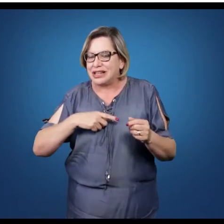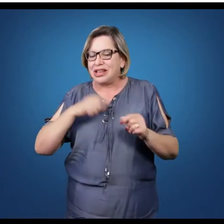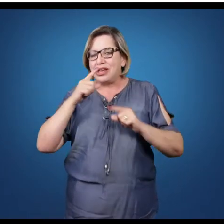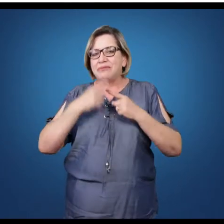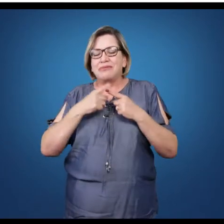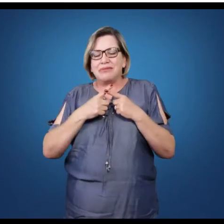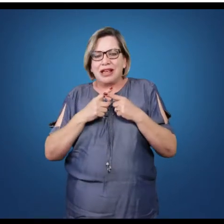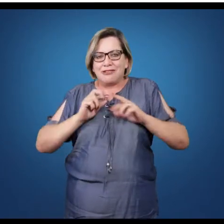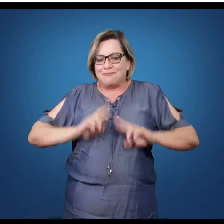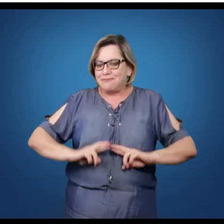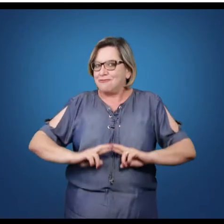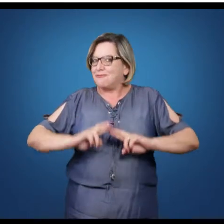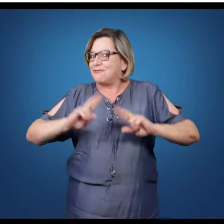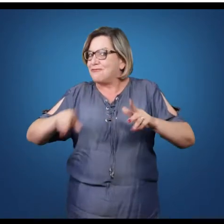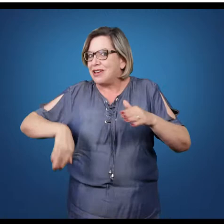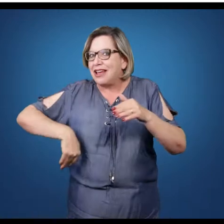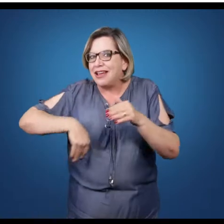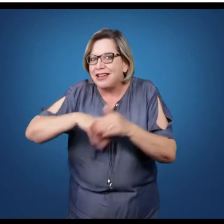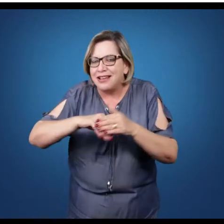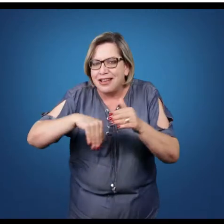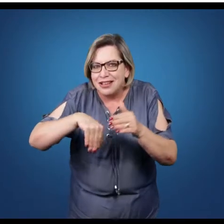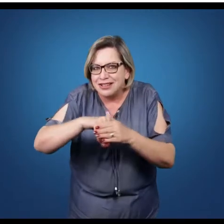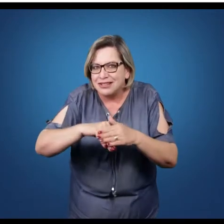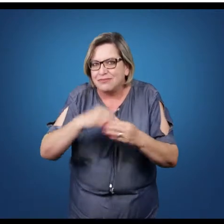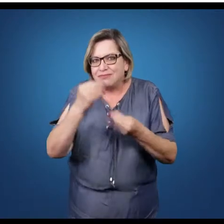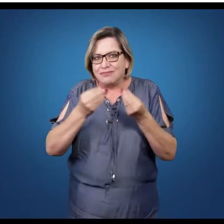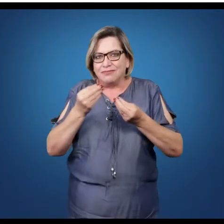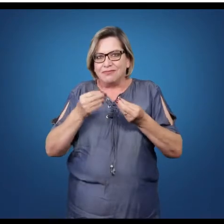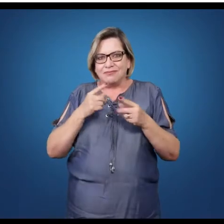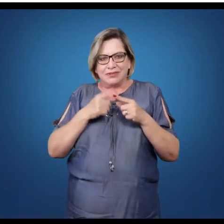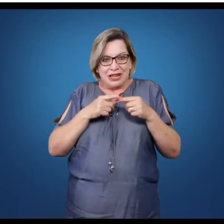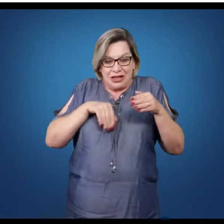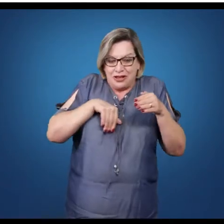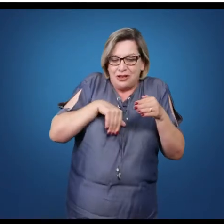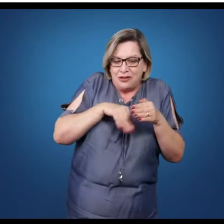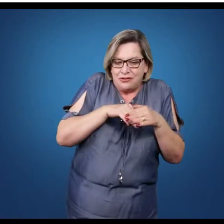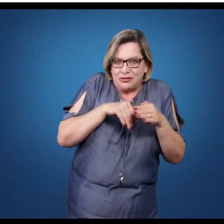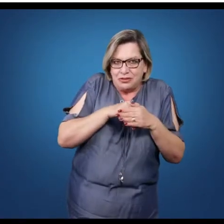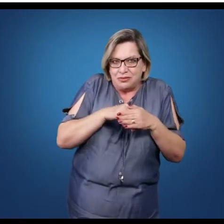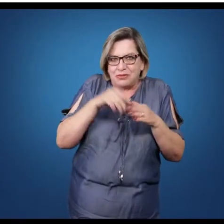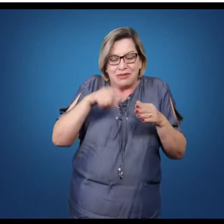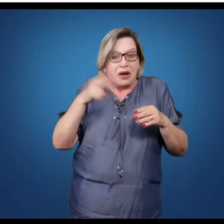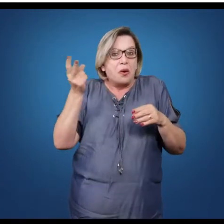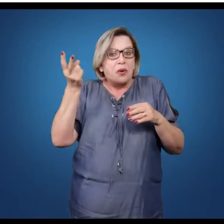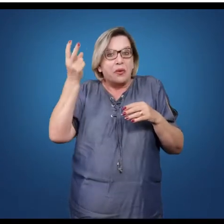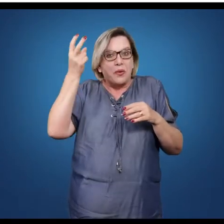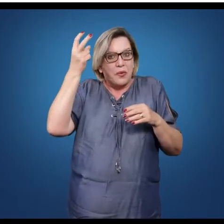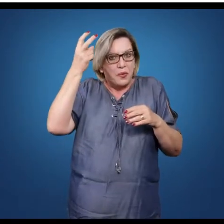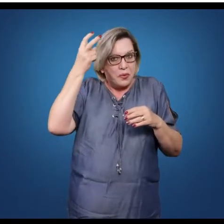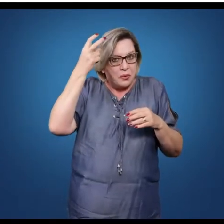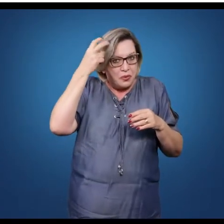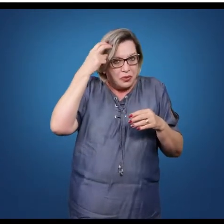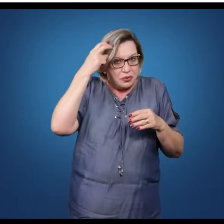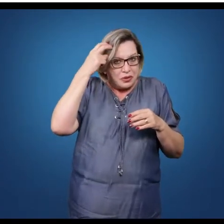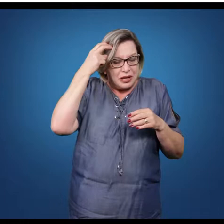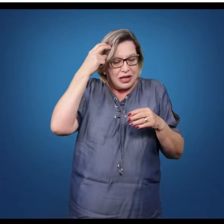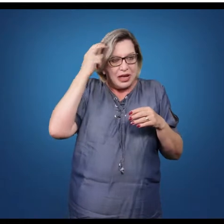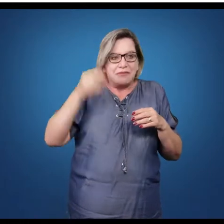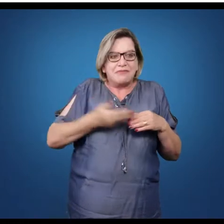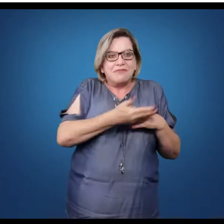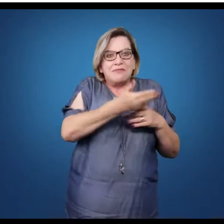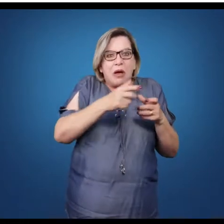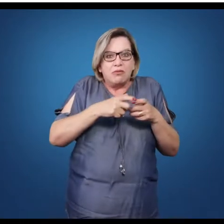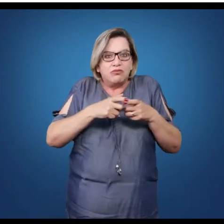complexo, diferente do futebol. O futebol, além de culturalmente, a maioria de vocês,